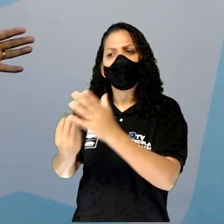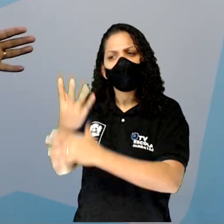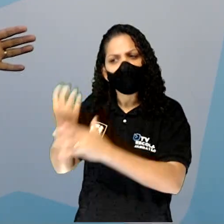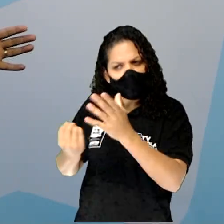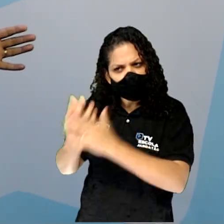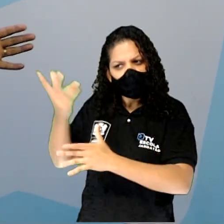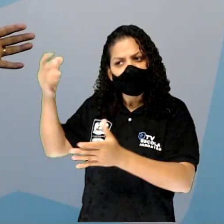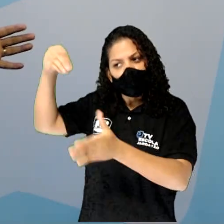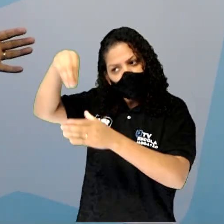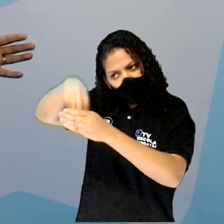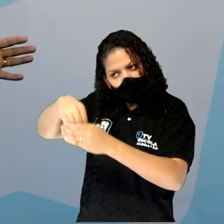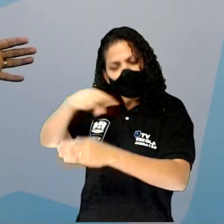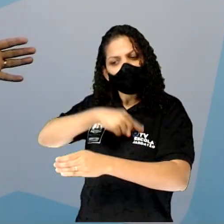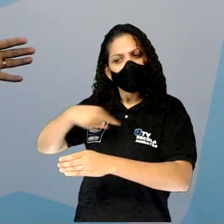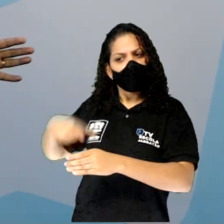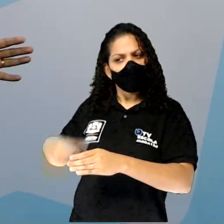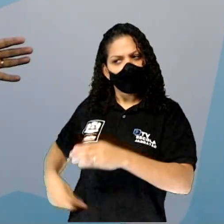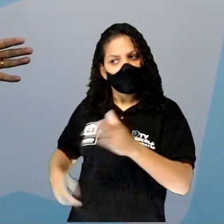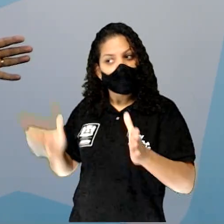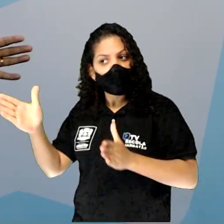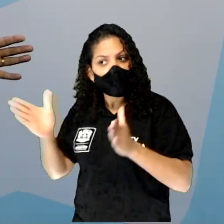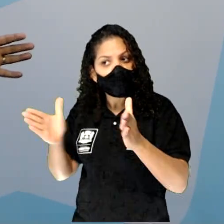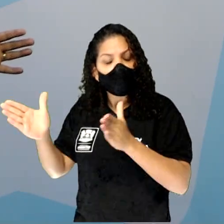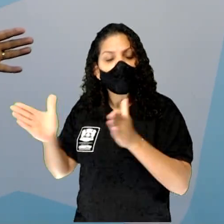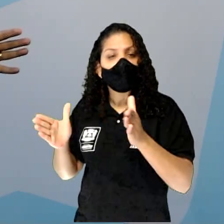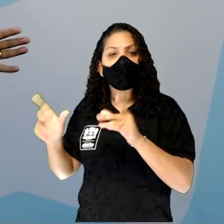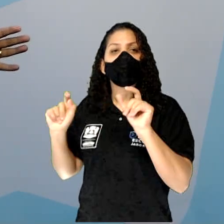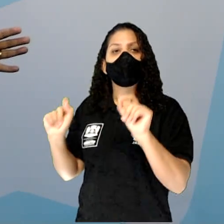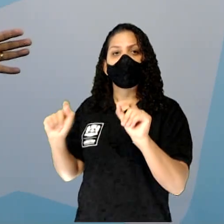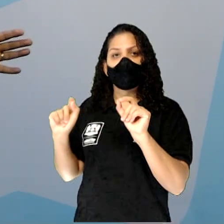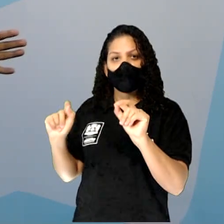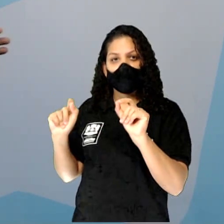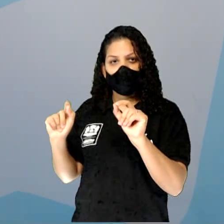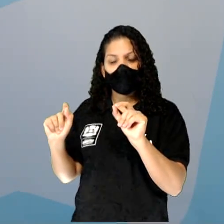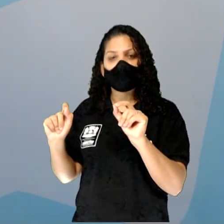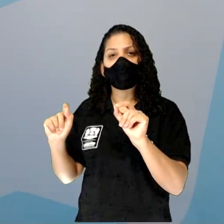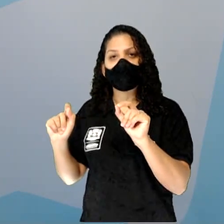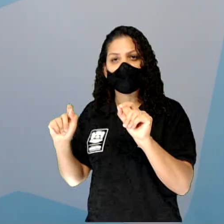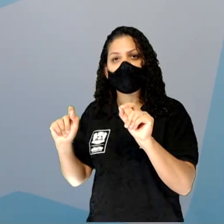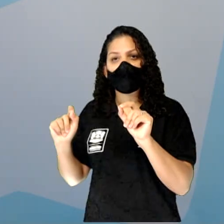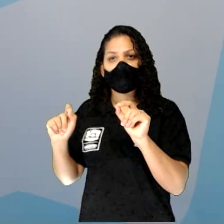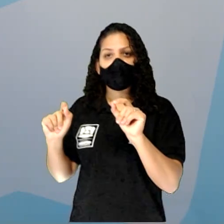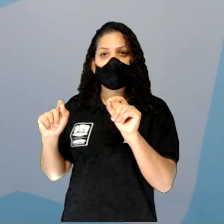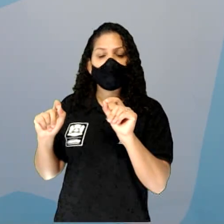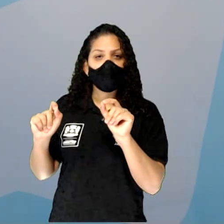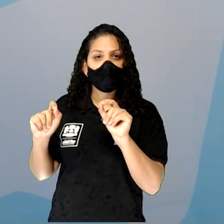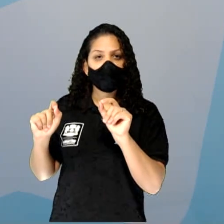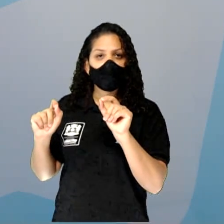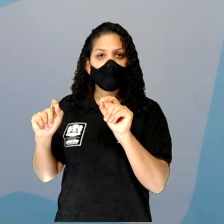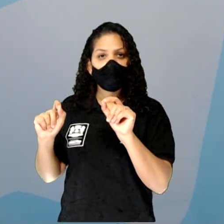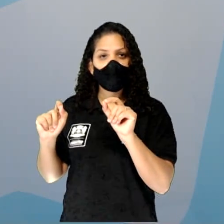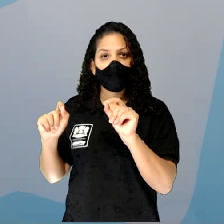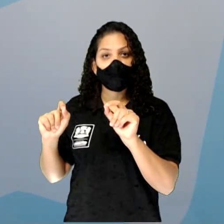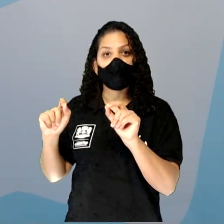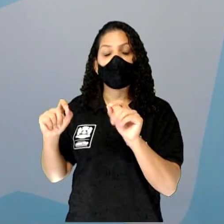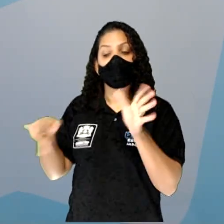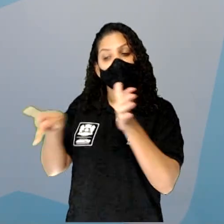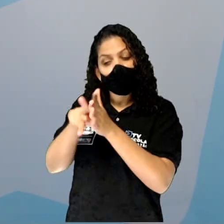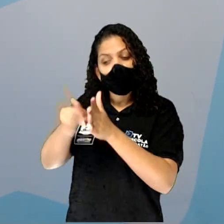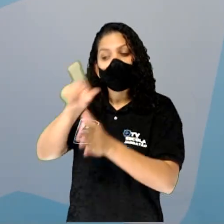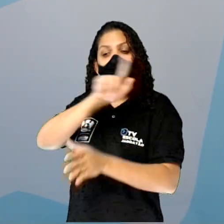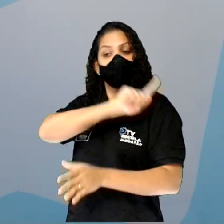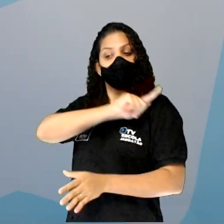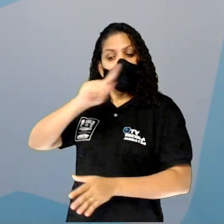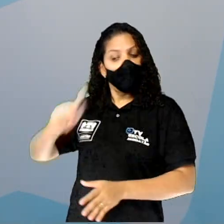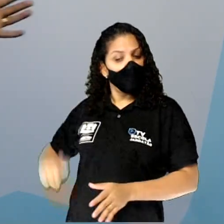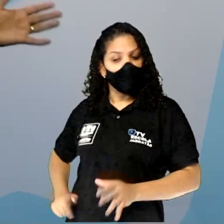na China, estava se produzindo nesse momento, nós estávamos aí, era do governo. Tudo